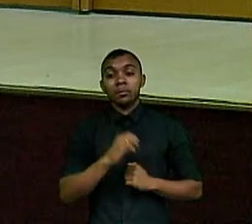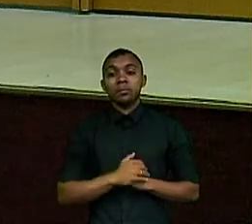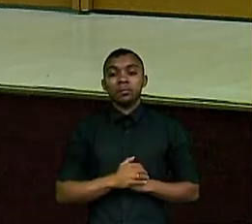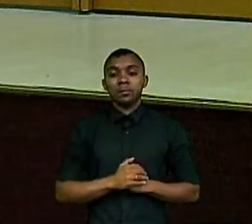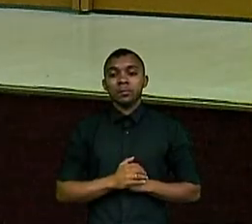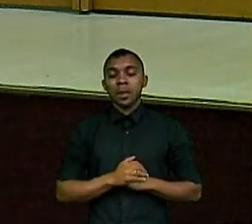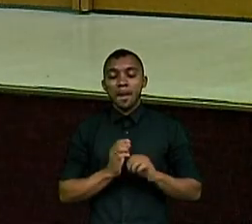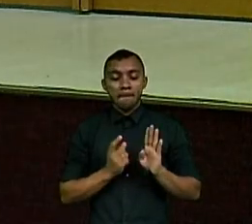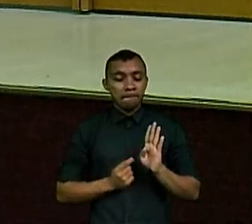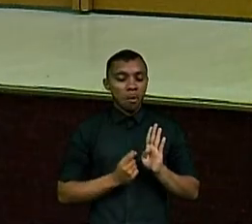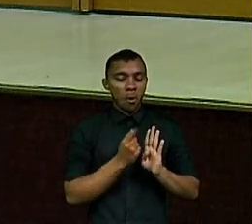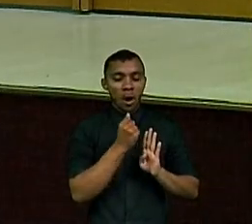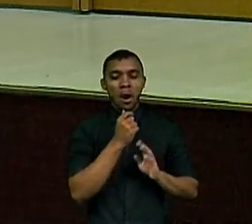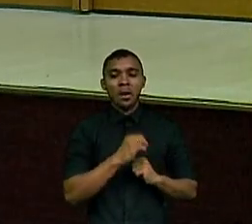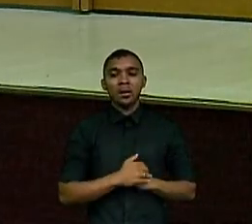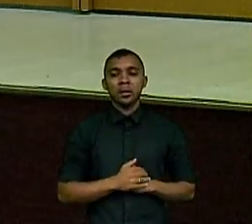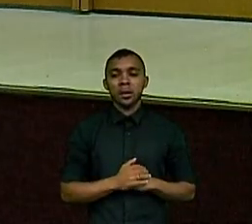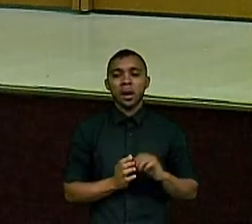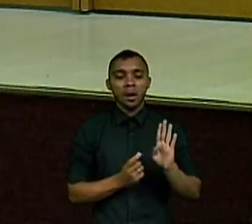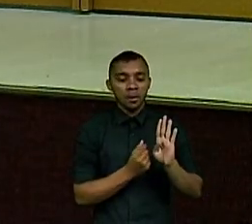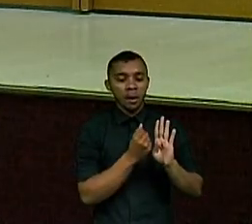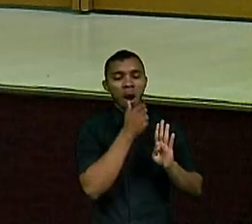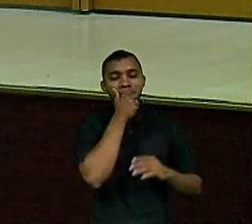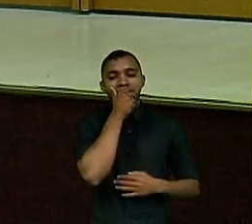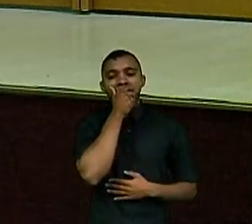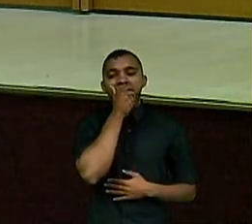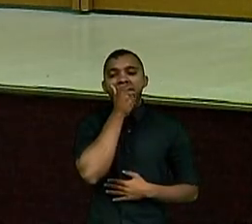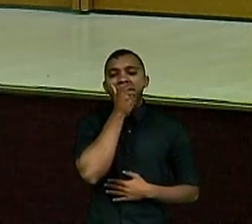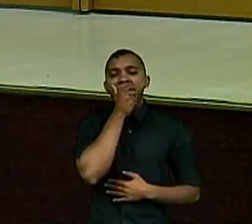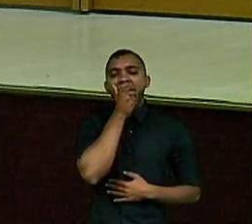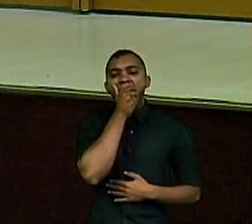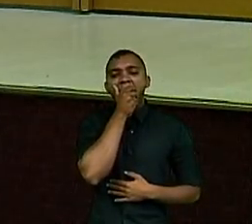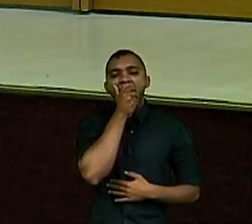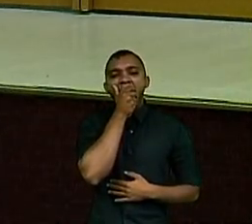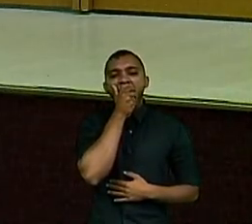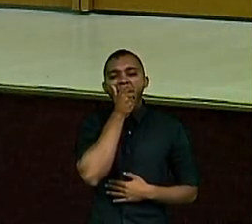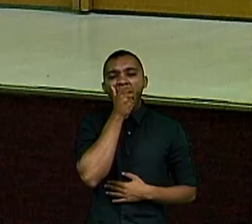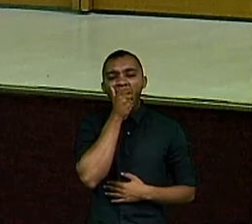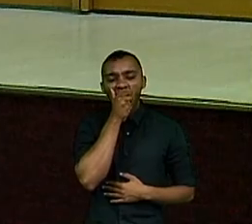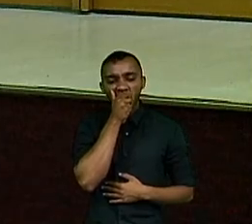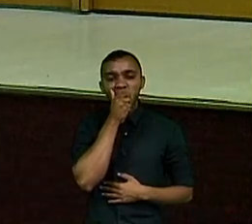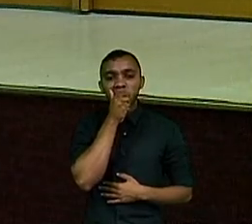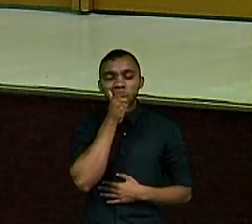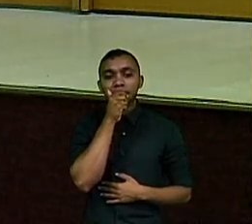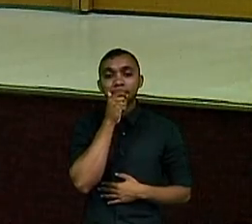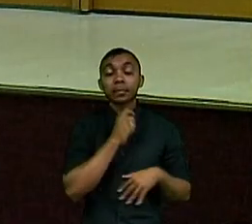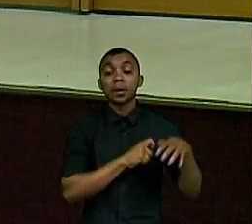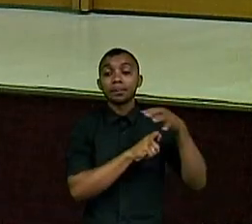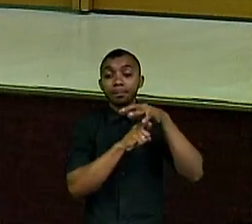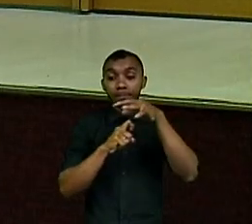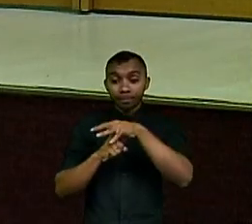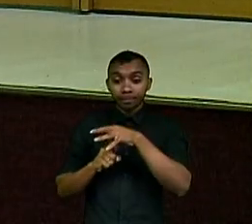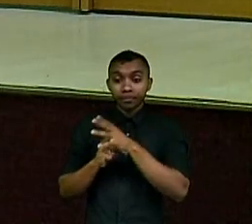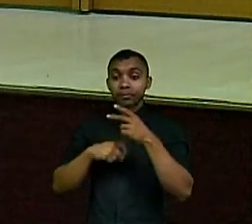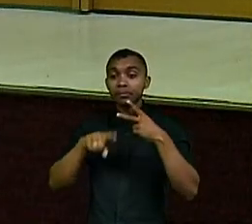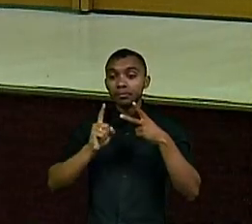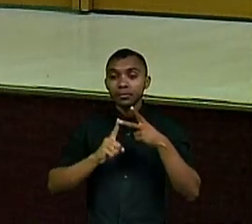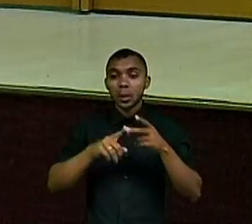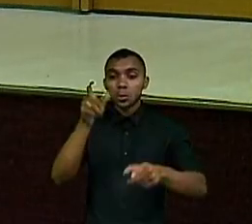esses burgueses pequenos médios Comerciantes aos primeiros banqueiros né